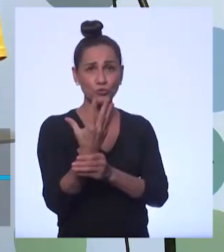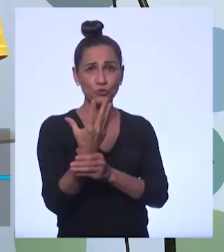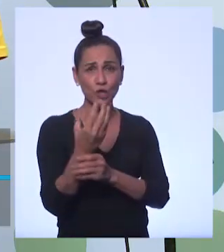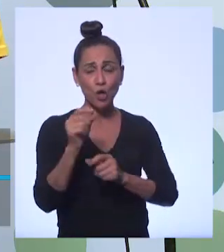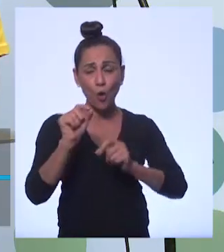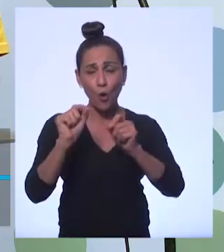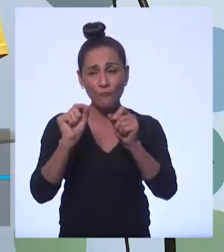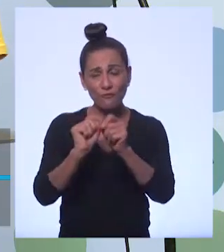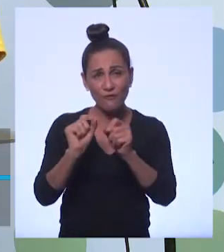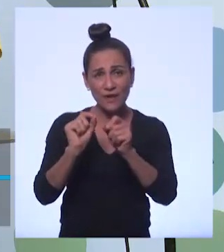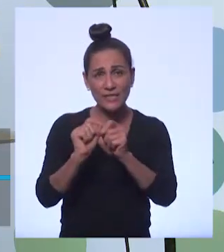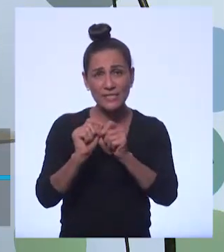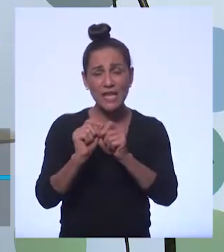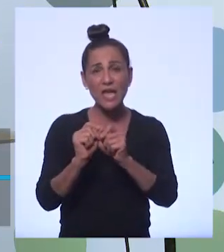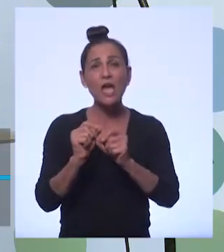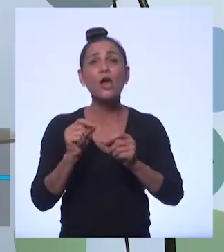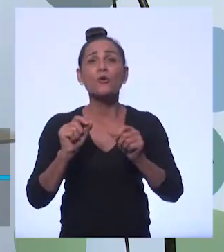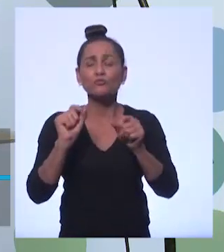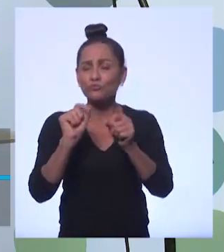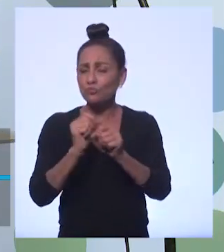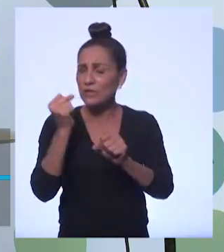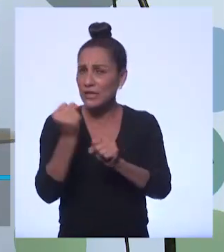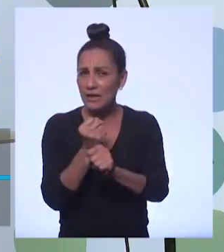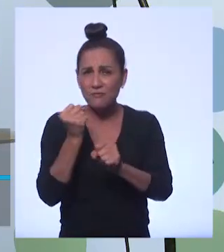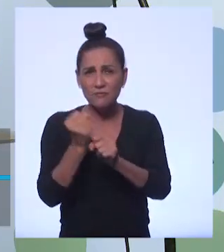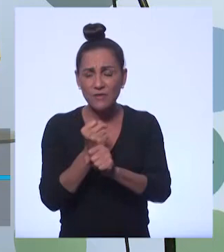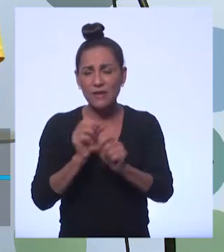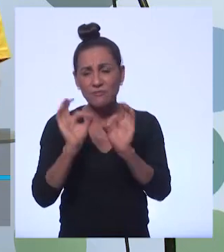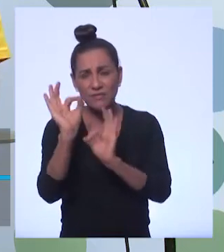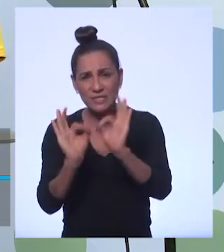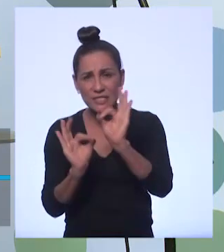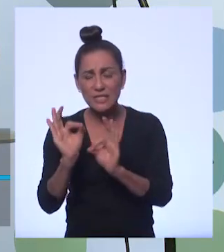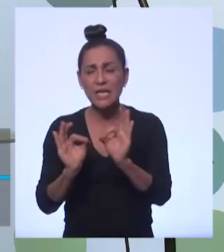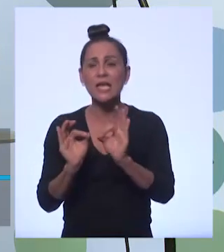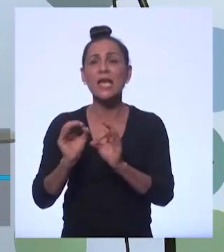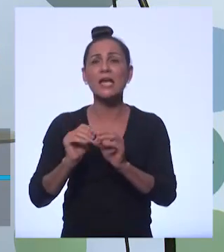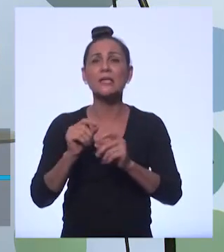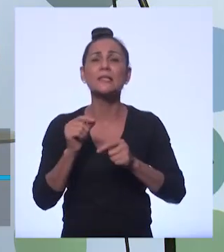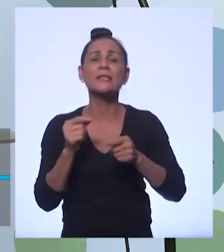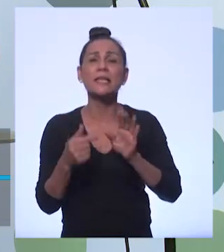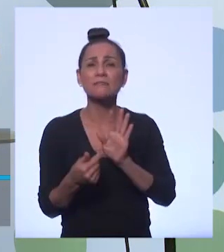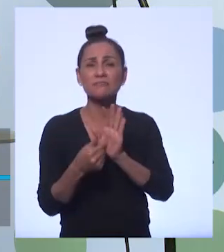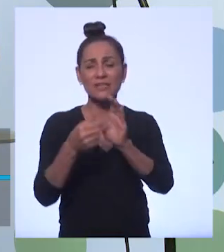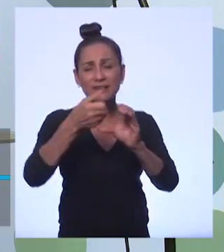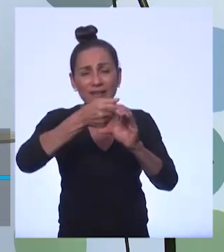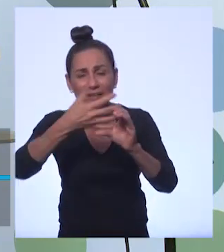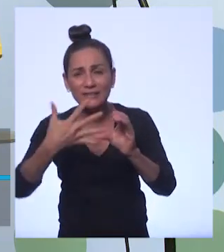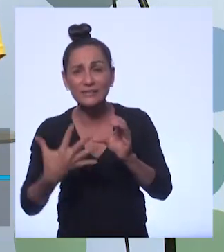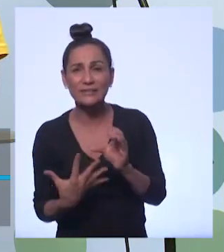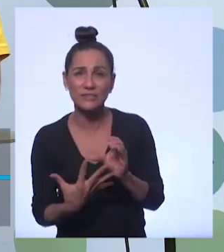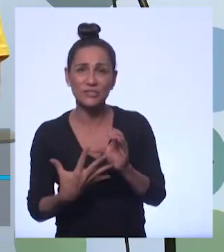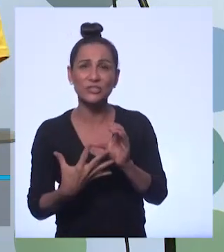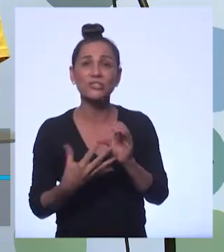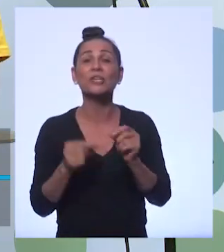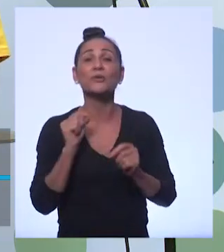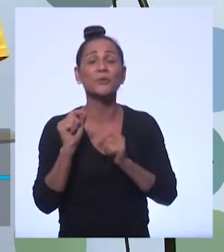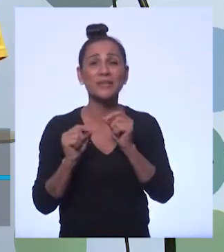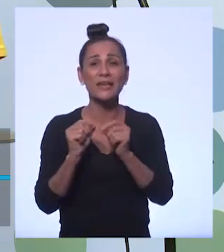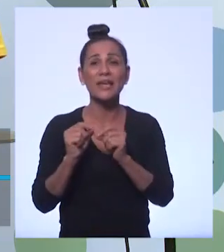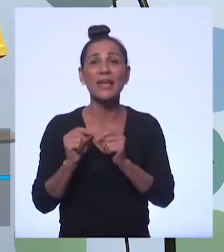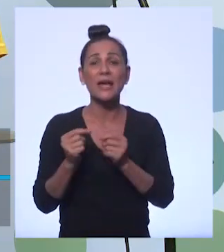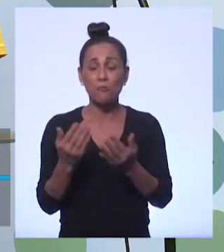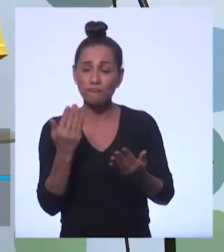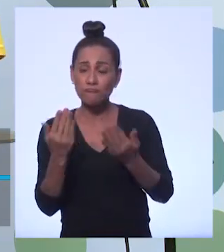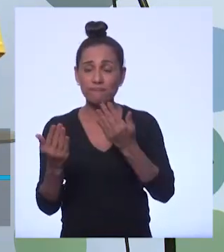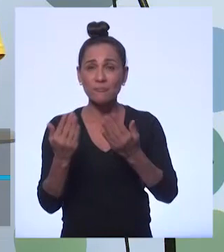que tem a ver com fabricação, ou seja, que tem esse caráter artificial, teria então a ver